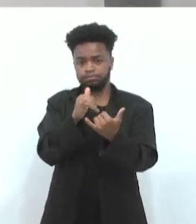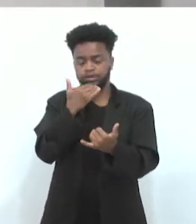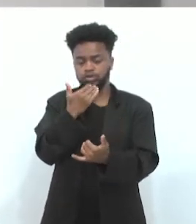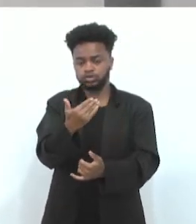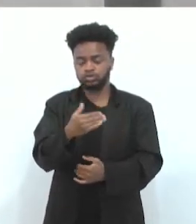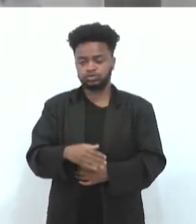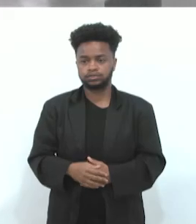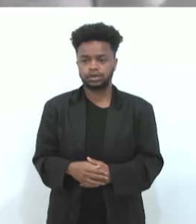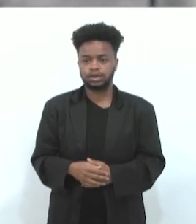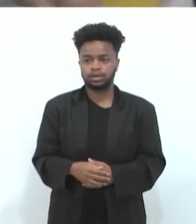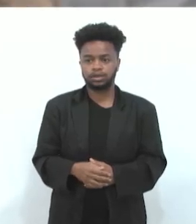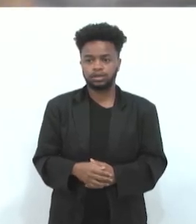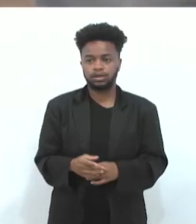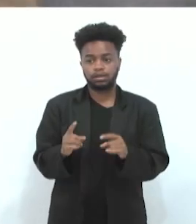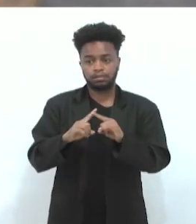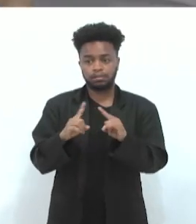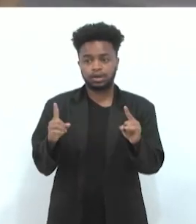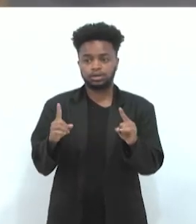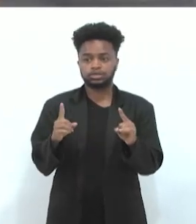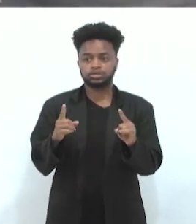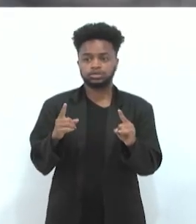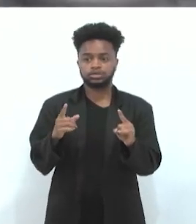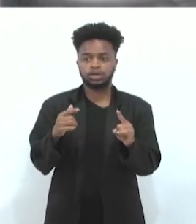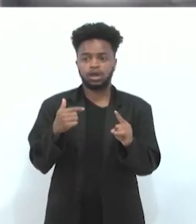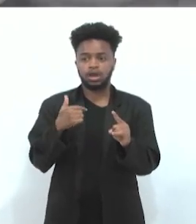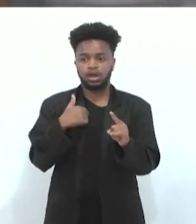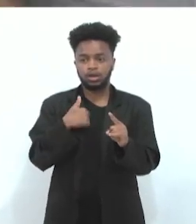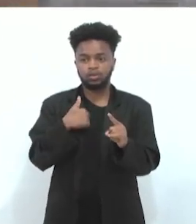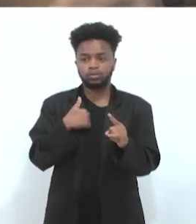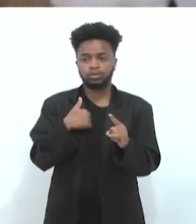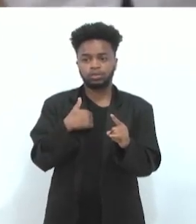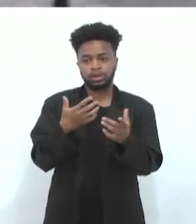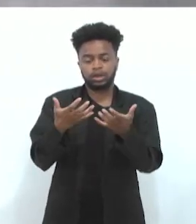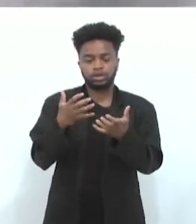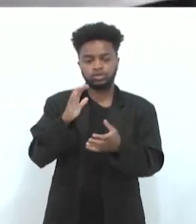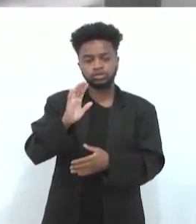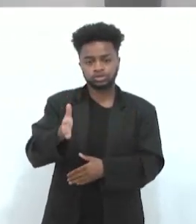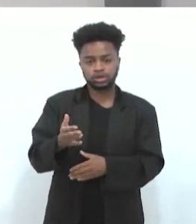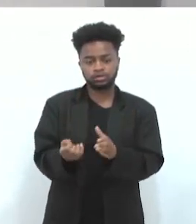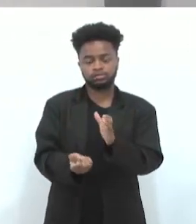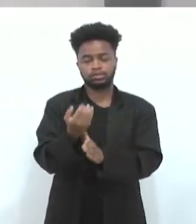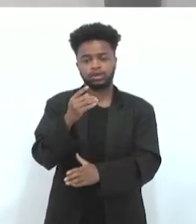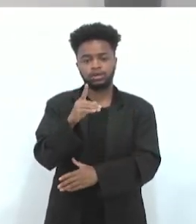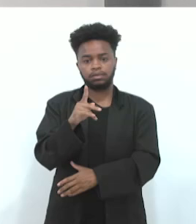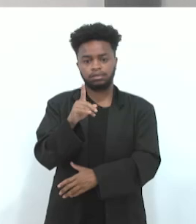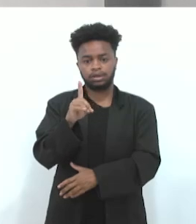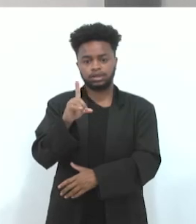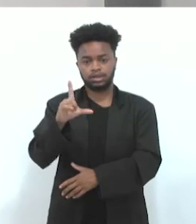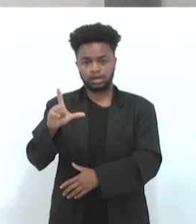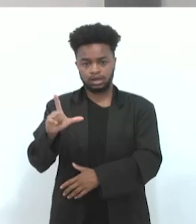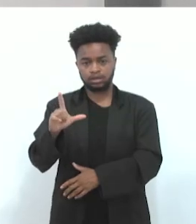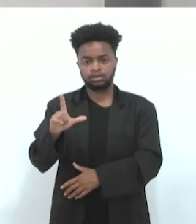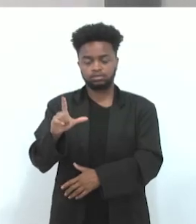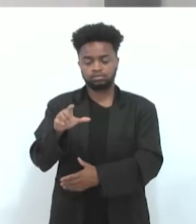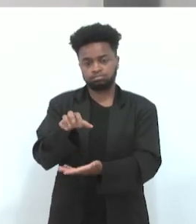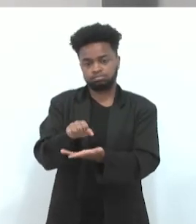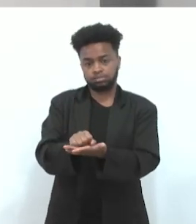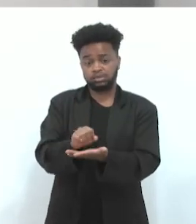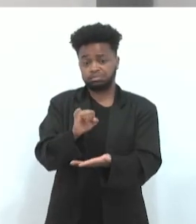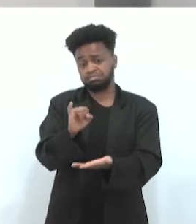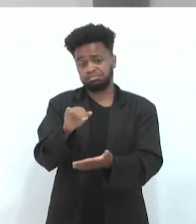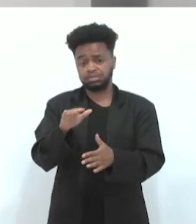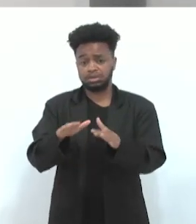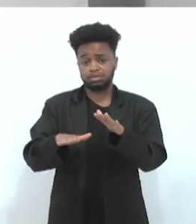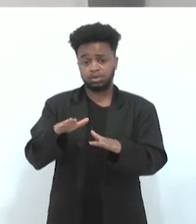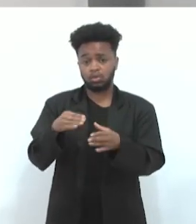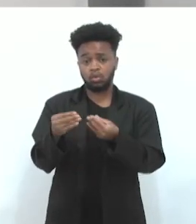eu, de antemão, já faria o PDL e protocolaria. E aí, dependendo de como seja o diálogo aqui, a gente